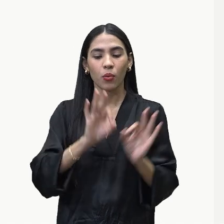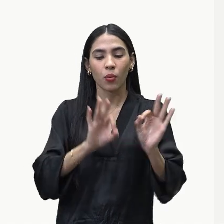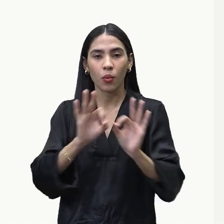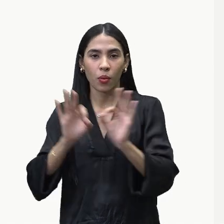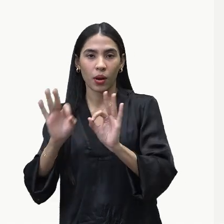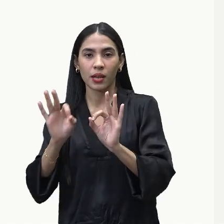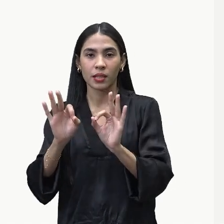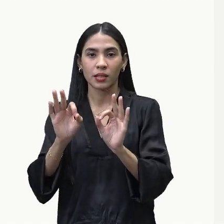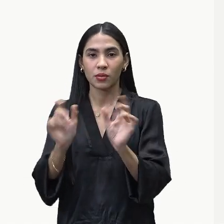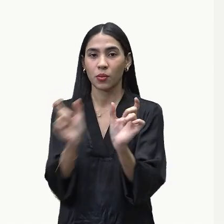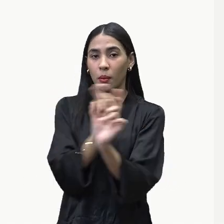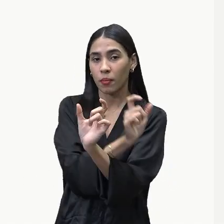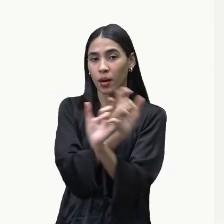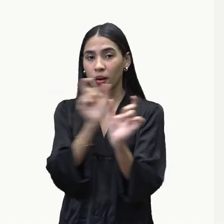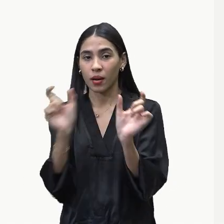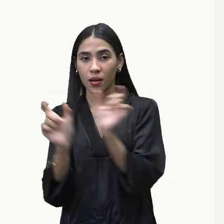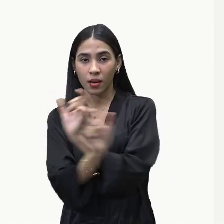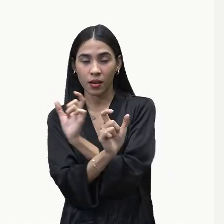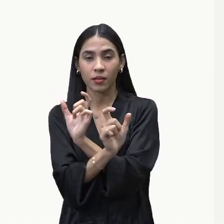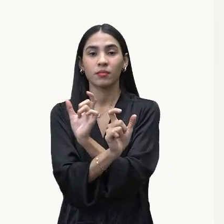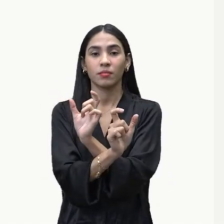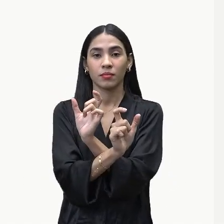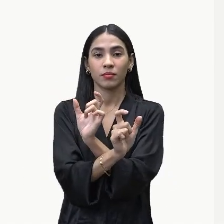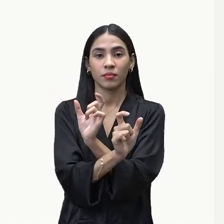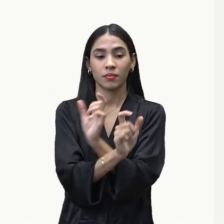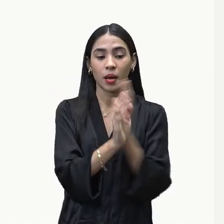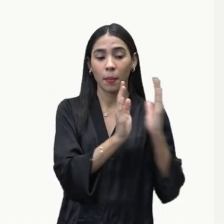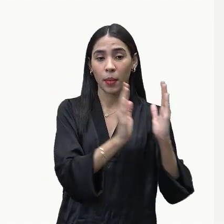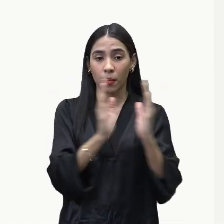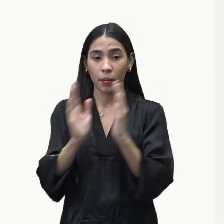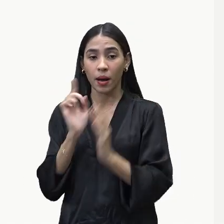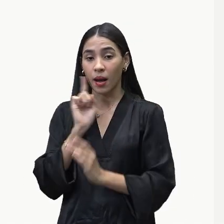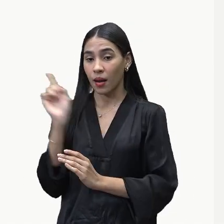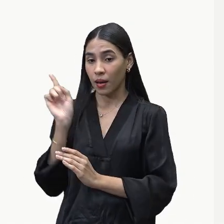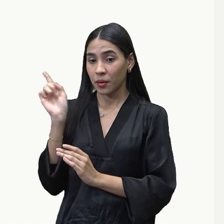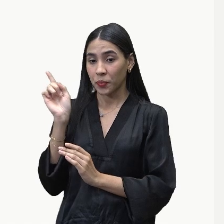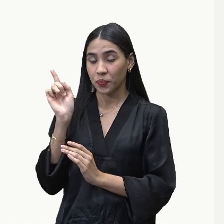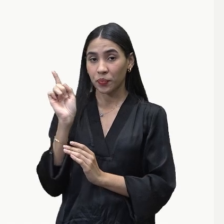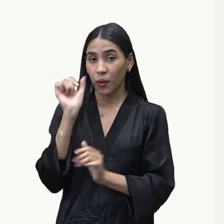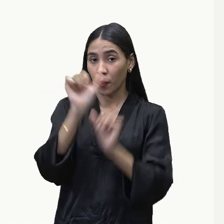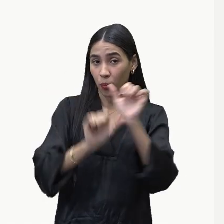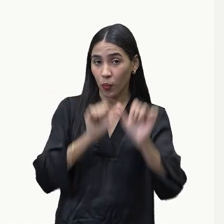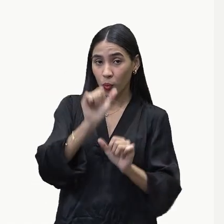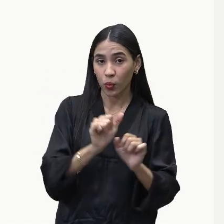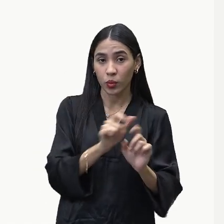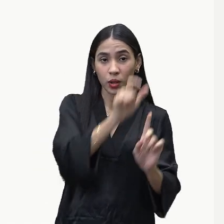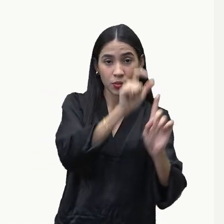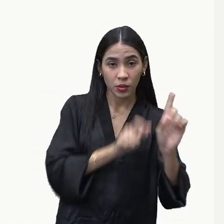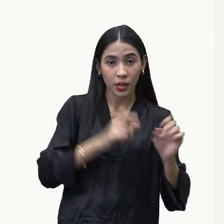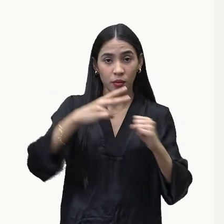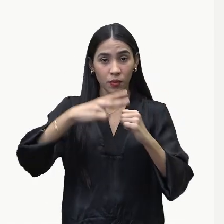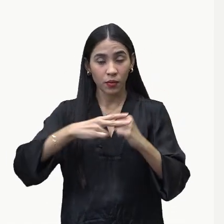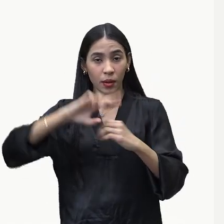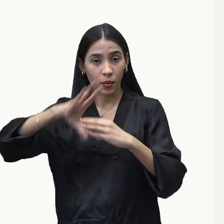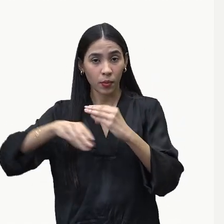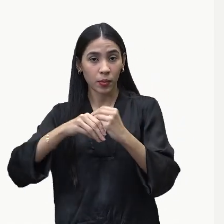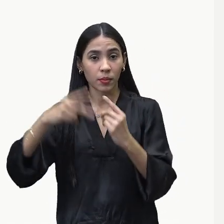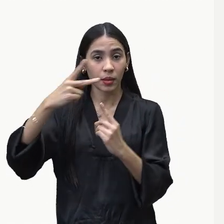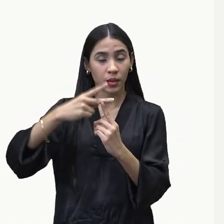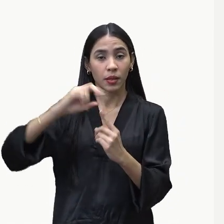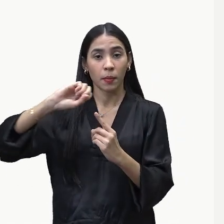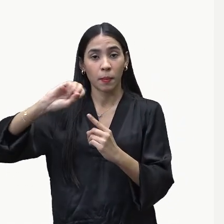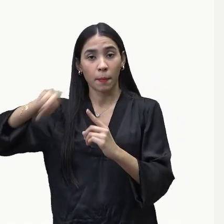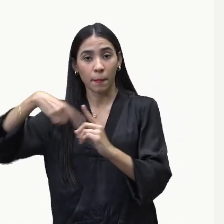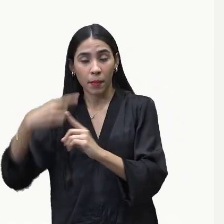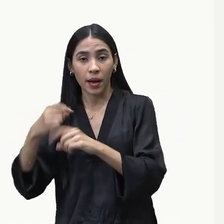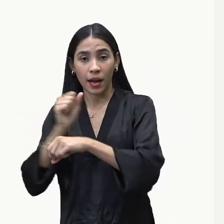na sequência dessa ordem que eu estou apresentando aqui para vocês, sujeito, verbo, complemento ou predicativo e os